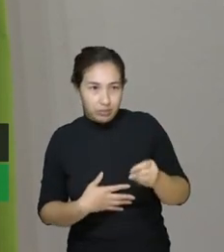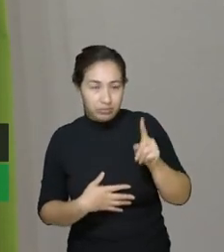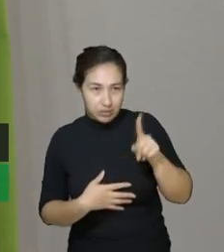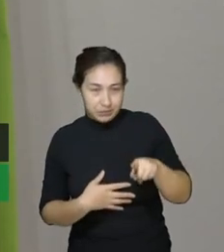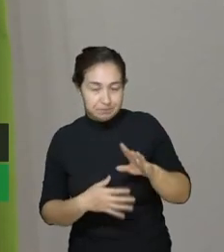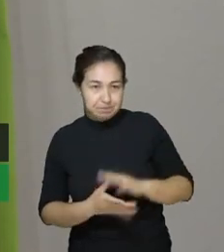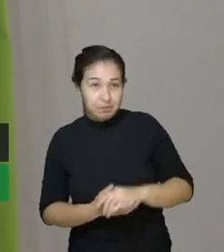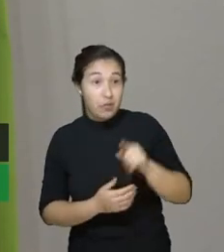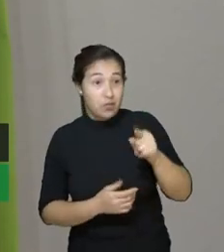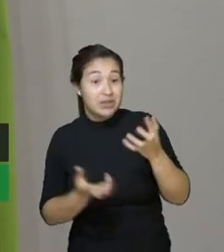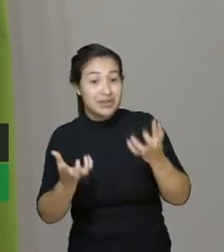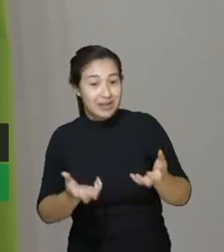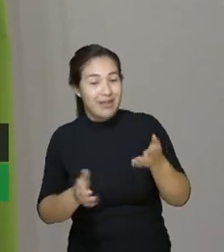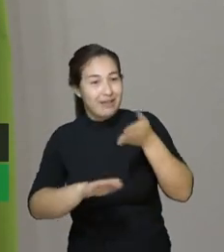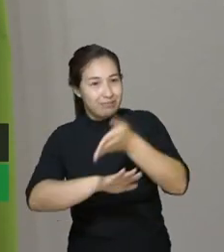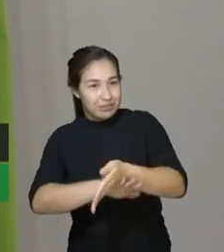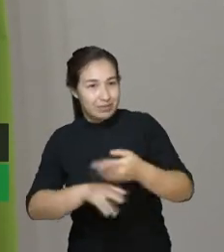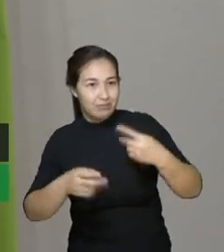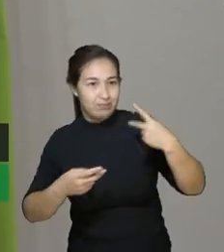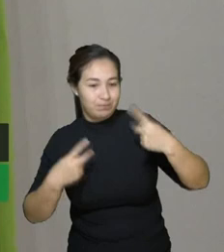já que você quer entrar na política,